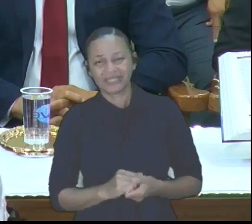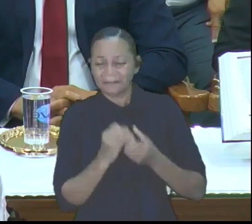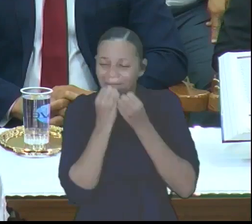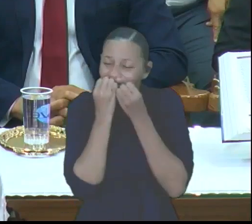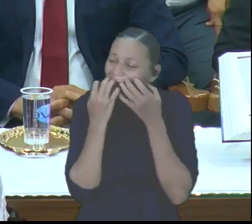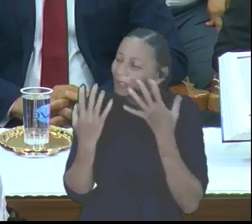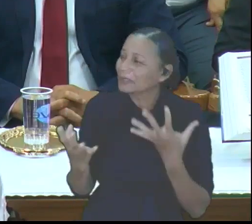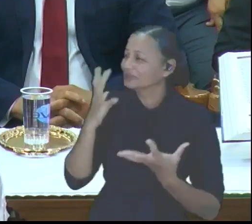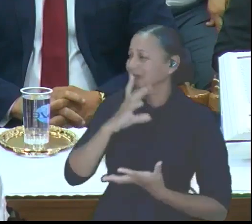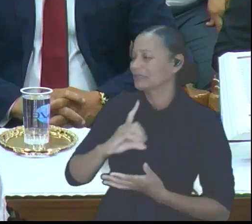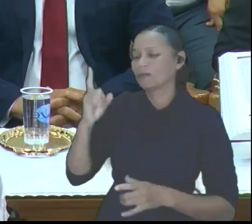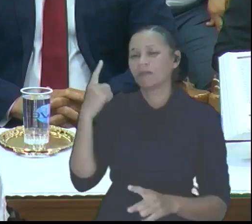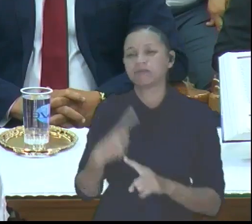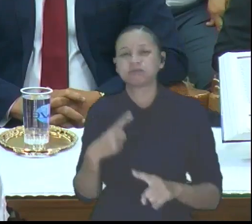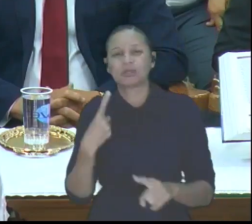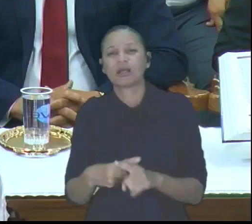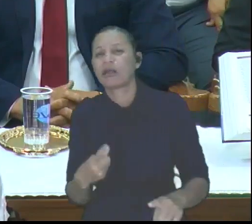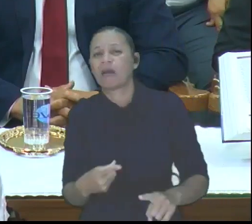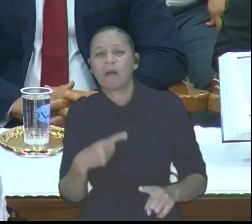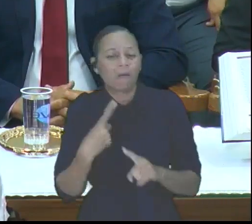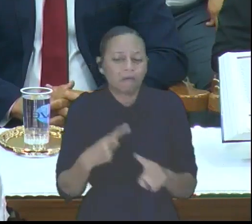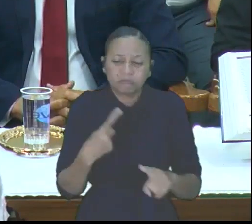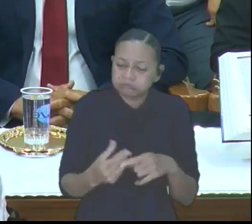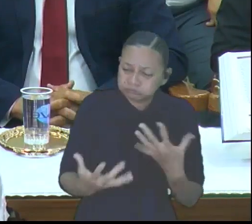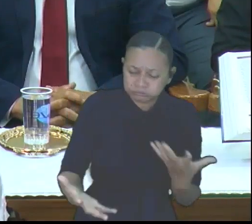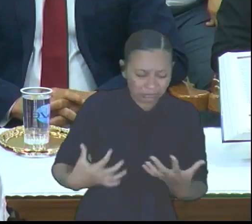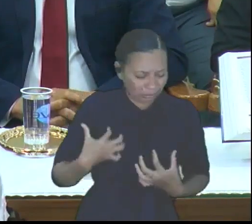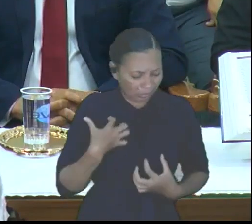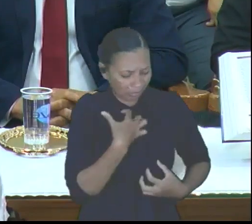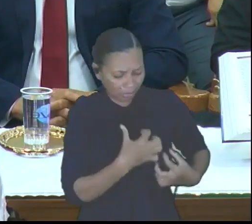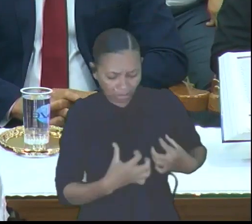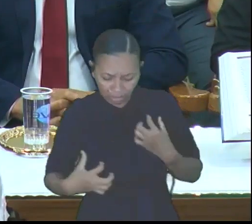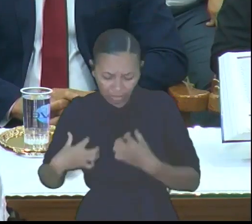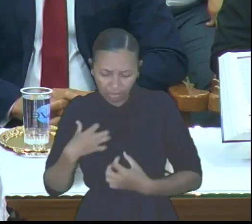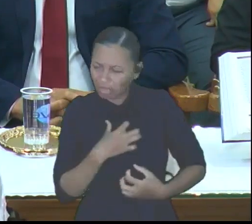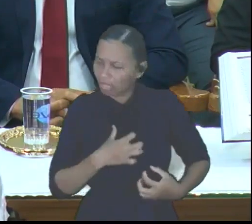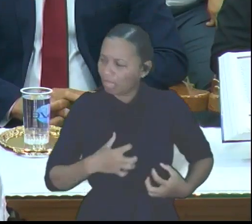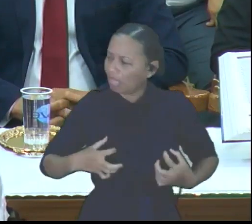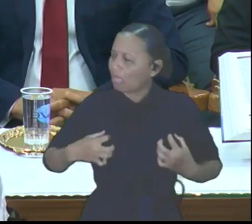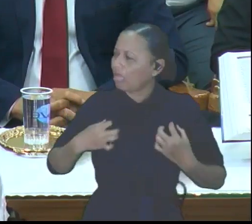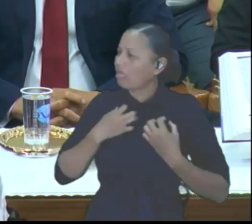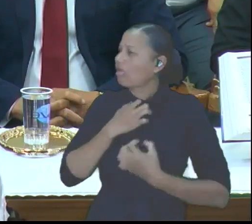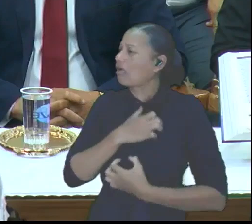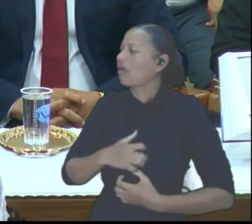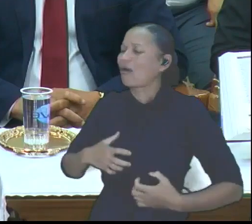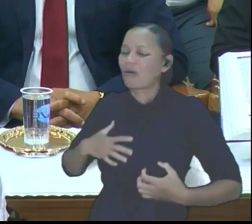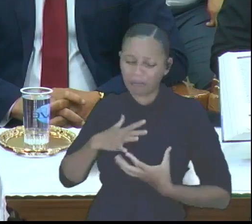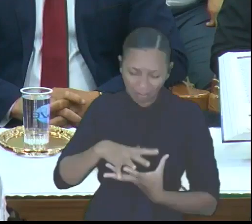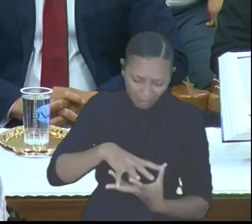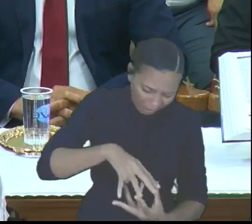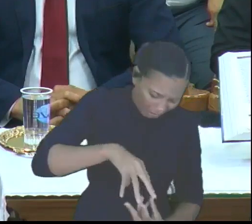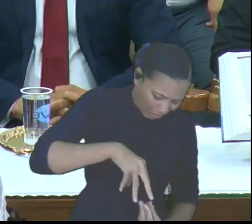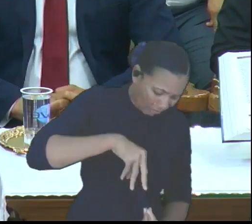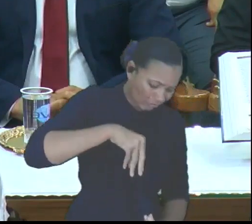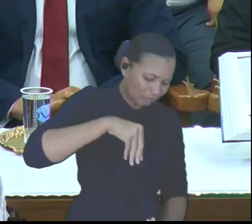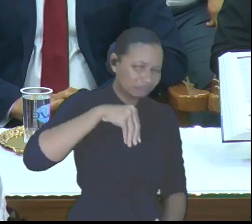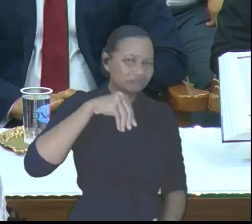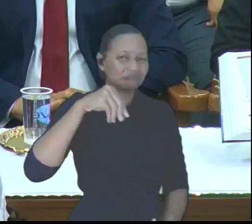Deus, e por quê? Por que te perturbas? Por que te angustia, ó